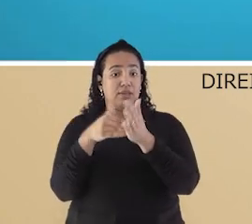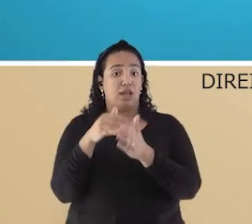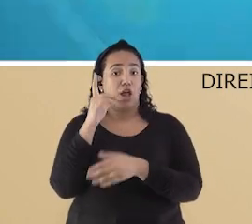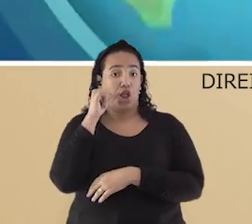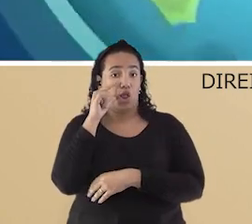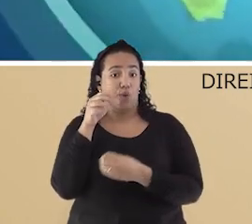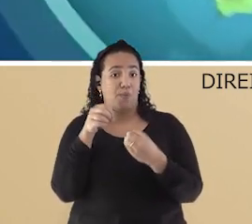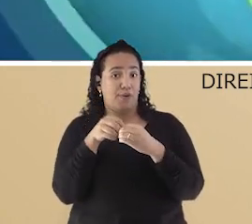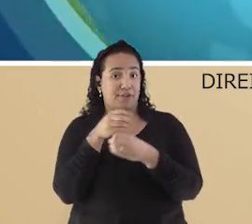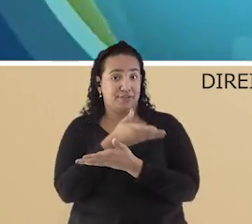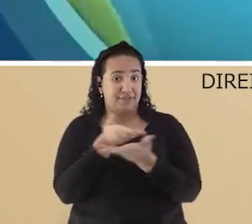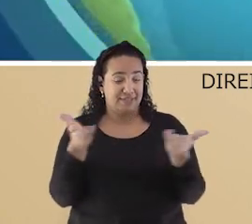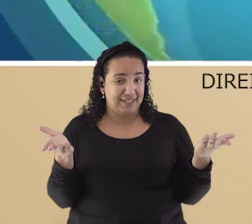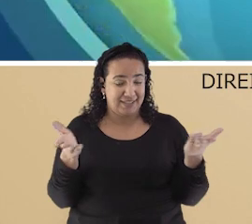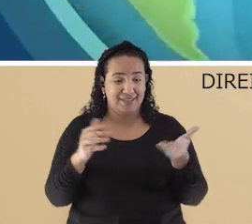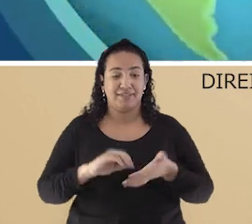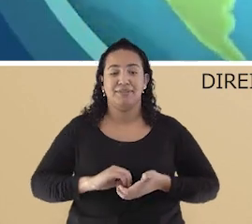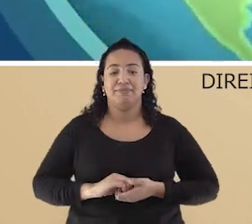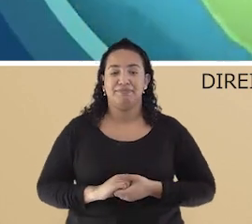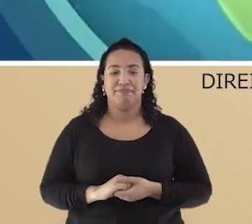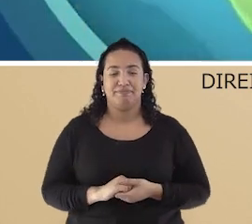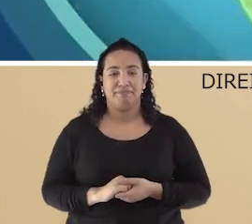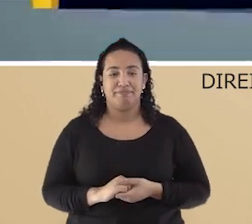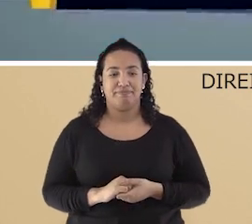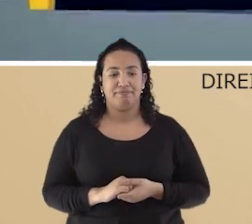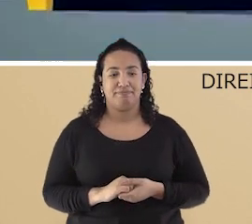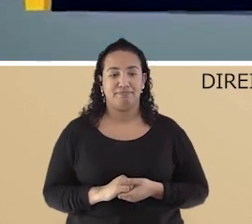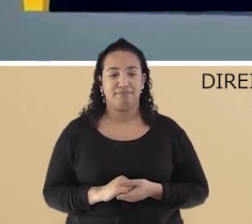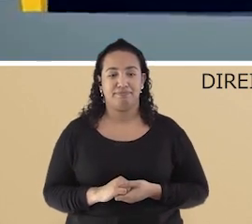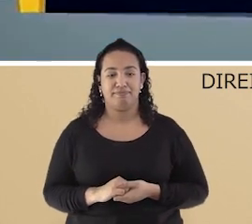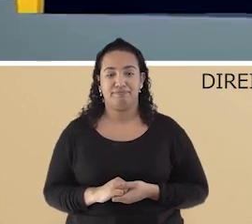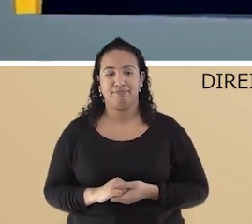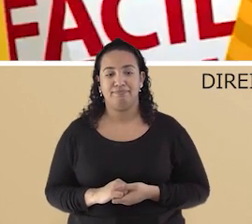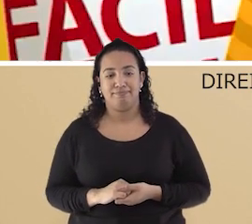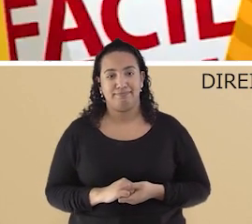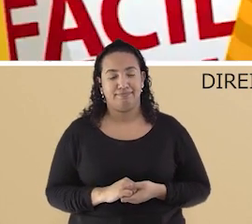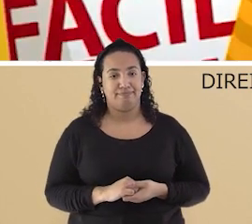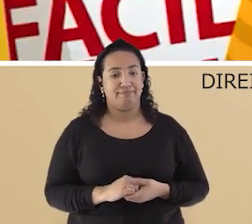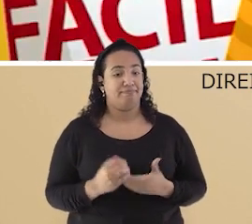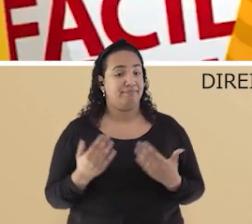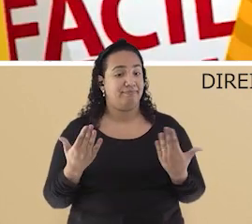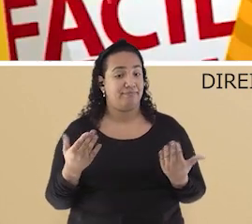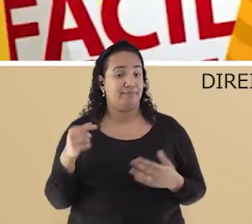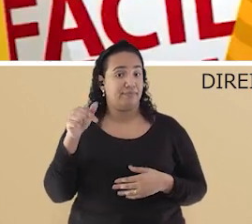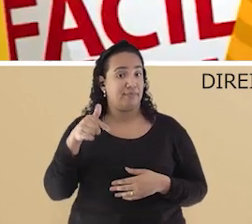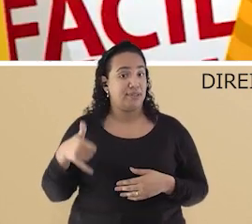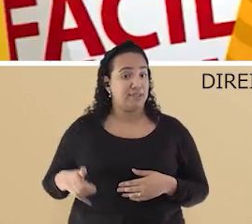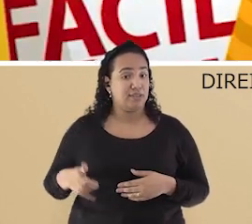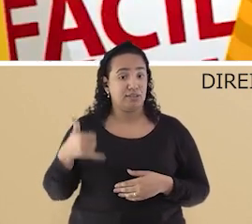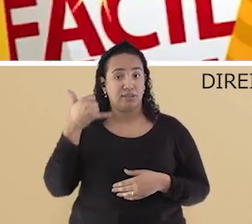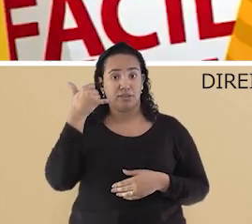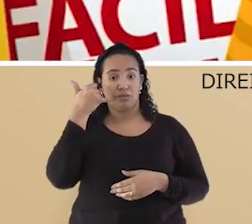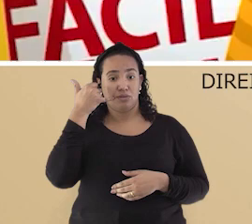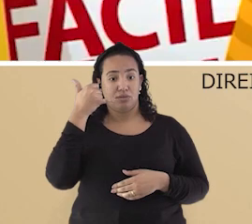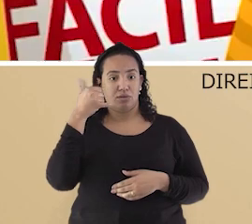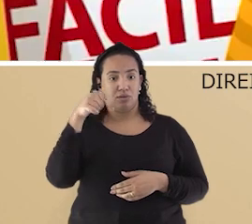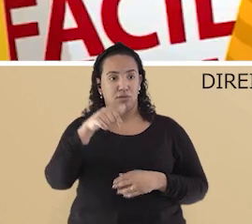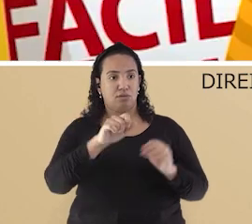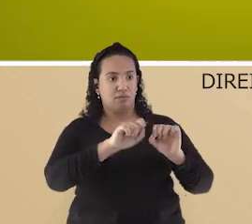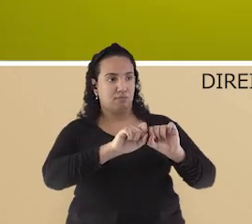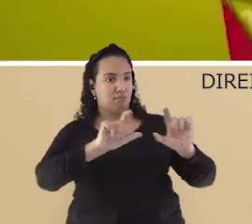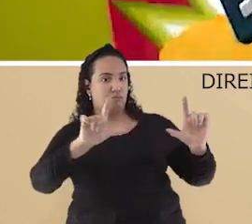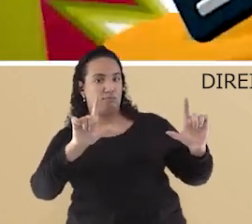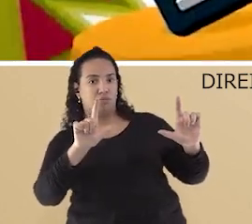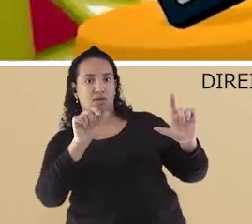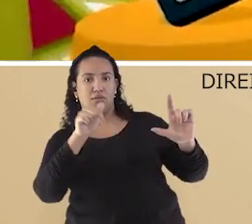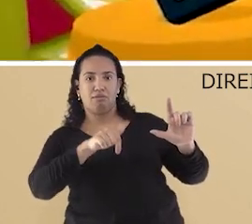de você. Então, esse celular é colocado numa vitrine